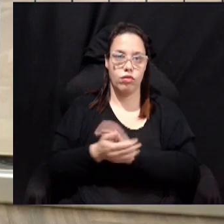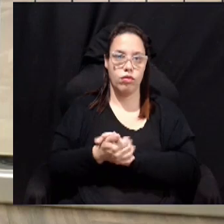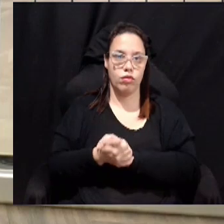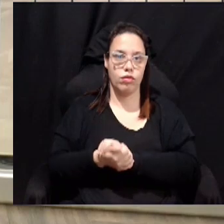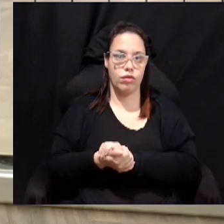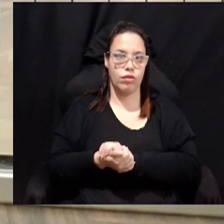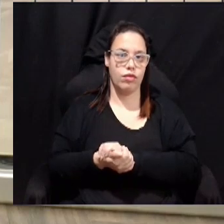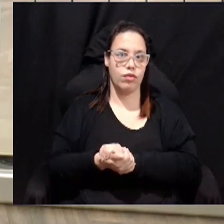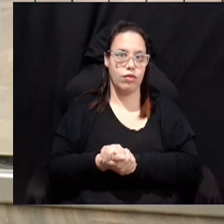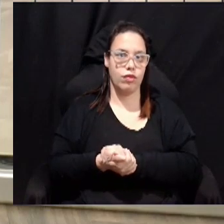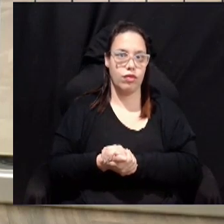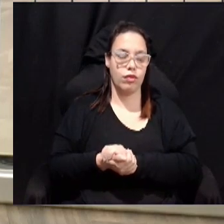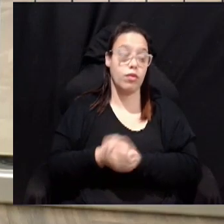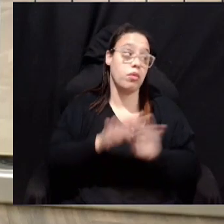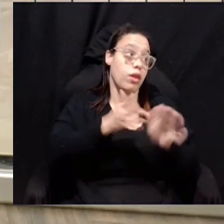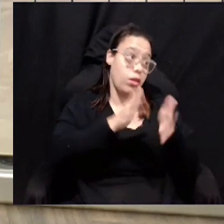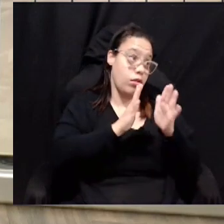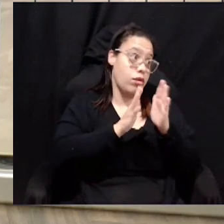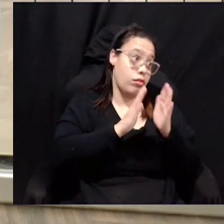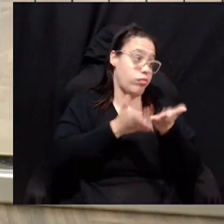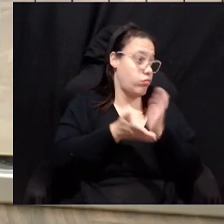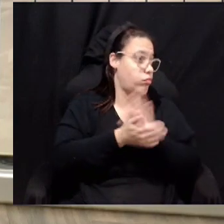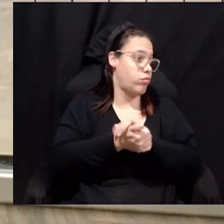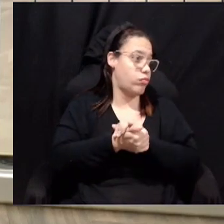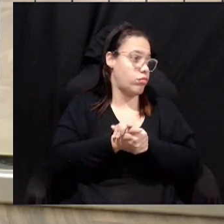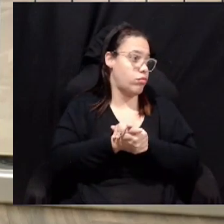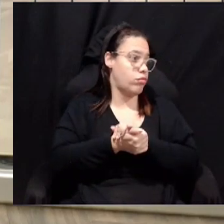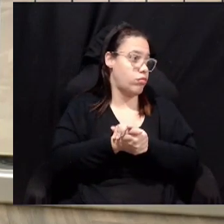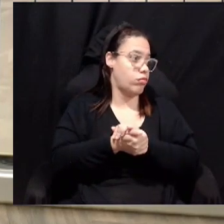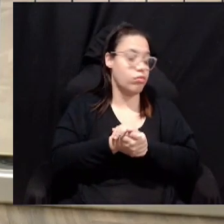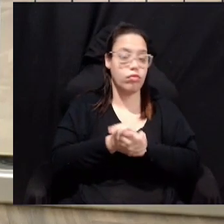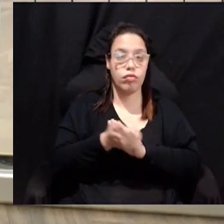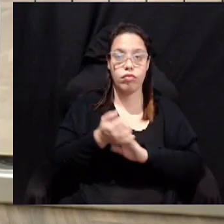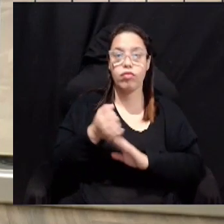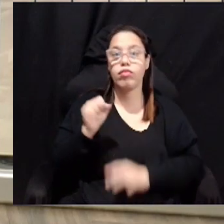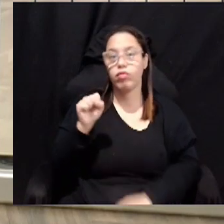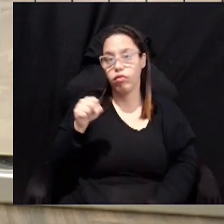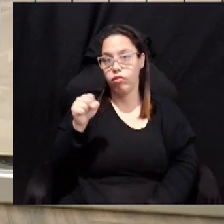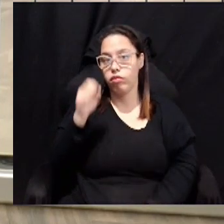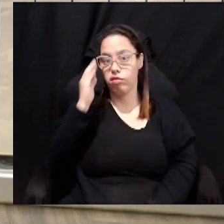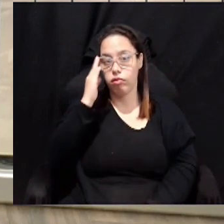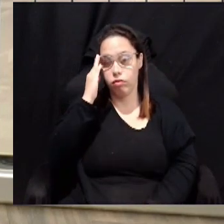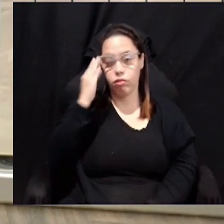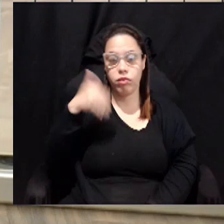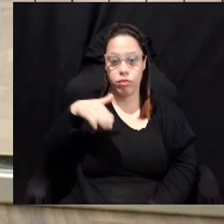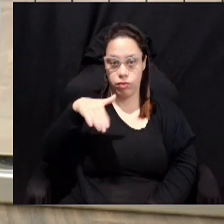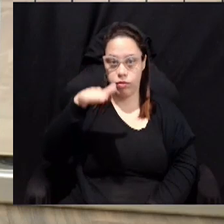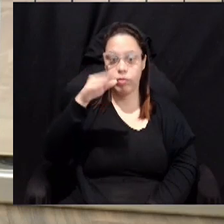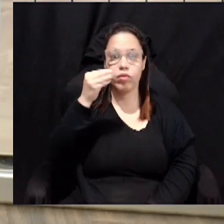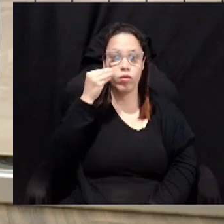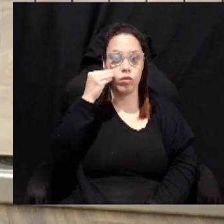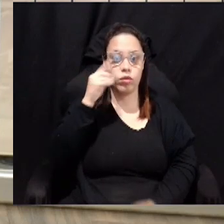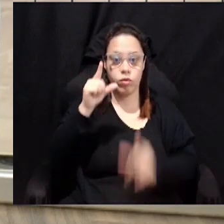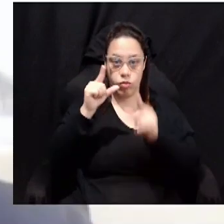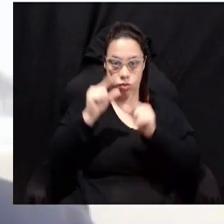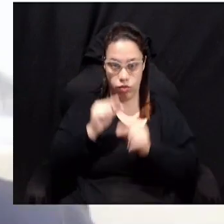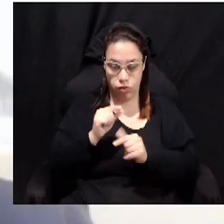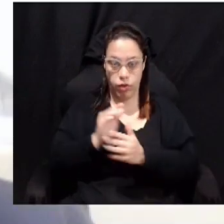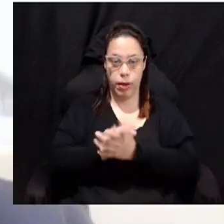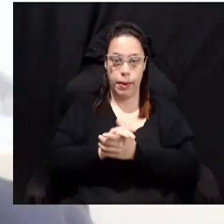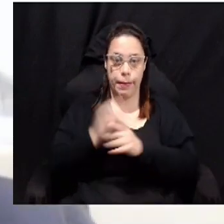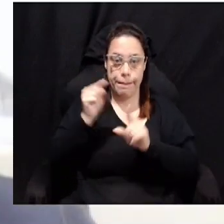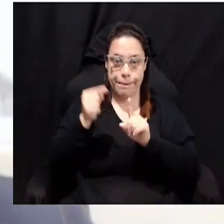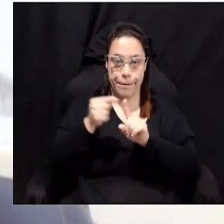dentro da nossa meta, então. E estamos cada vez mais tentando reduzir. A meta dentro do nosso